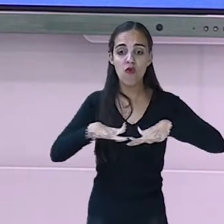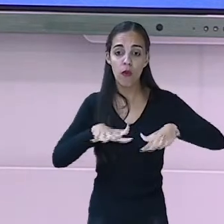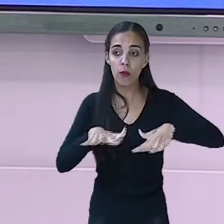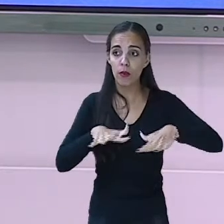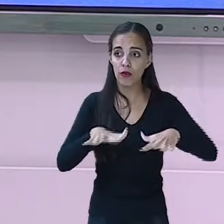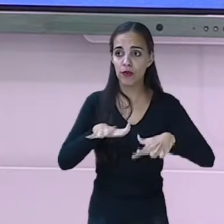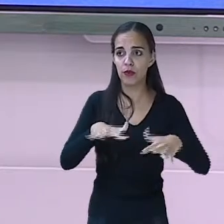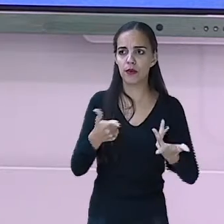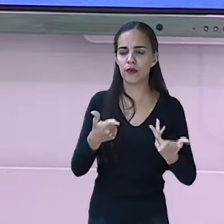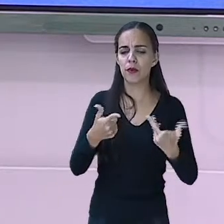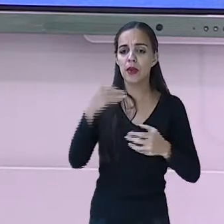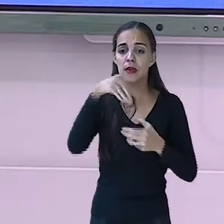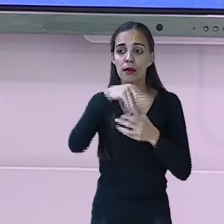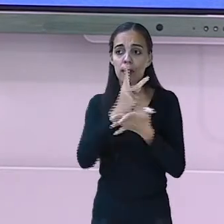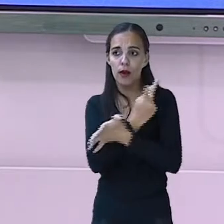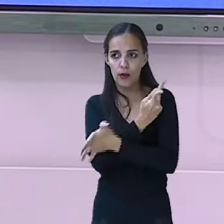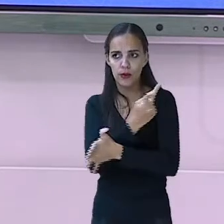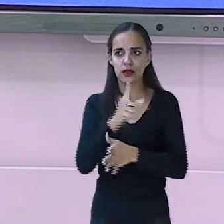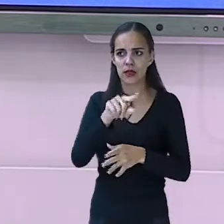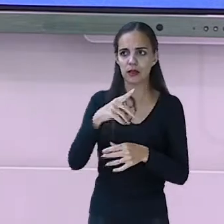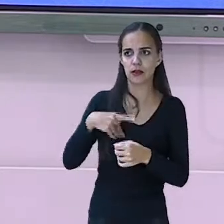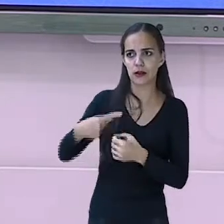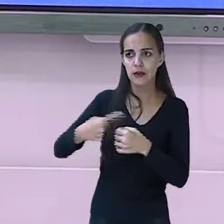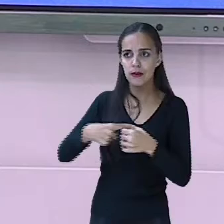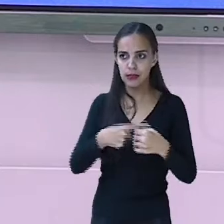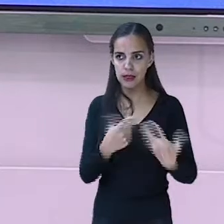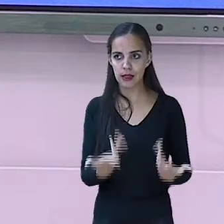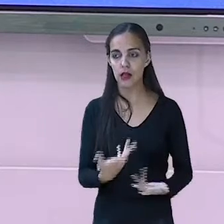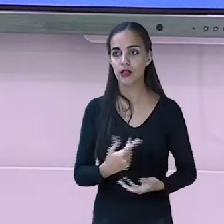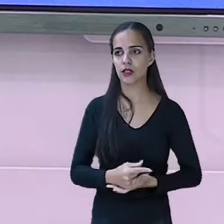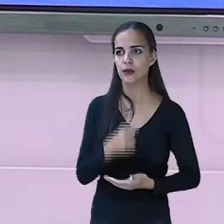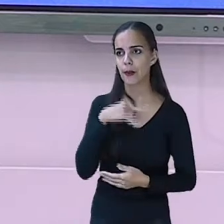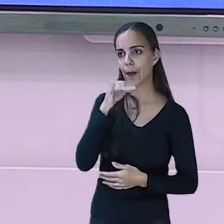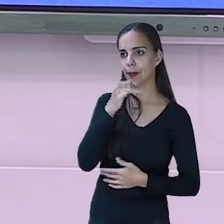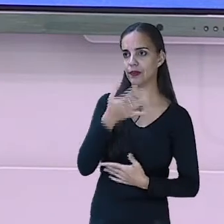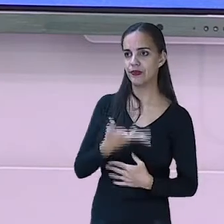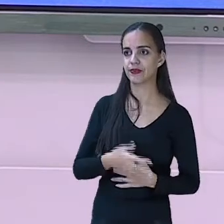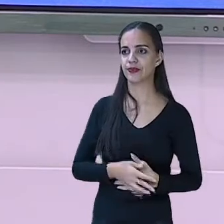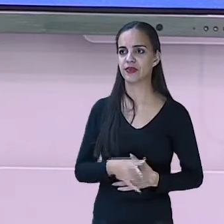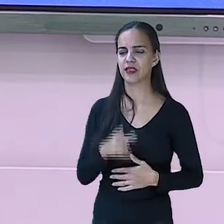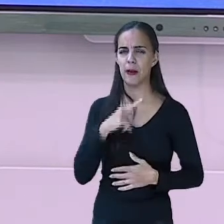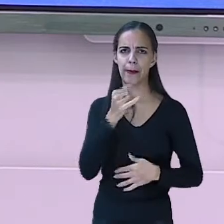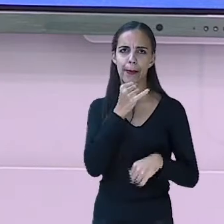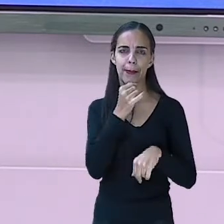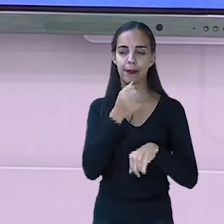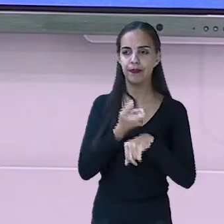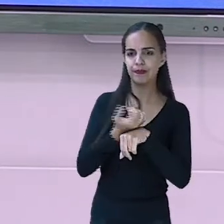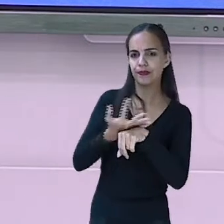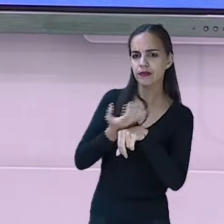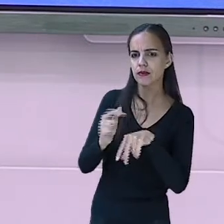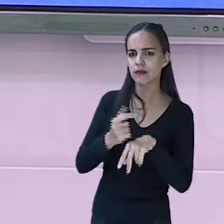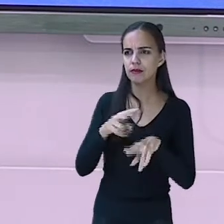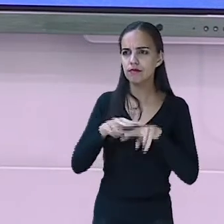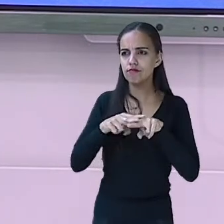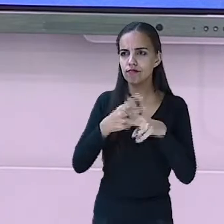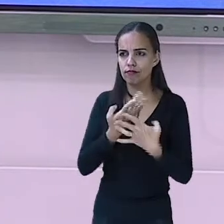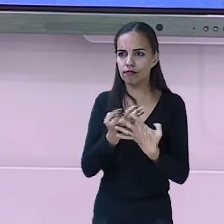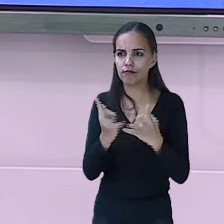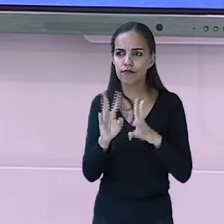Existe venda, é necessário, né? As verduras, as frutas,